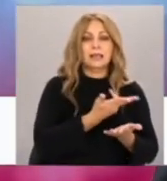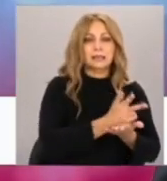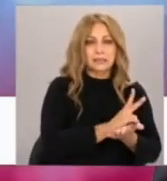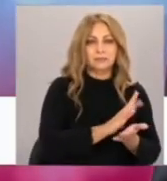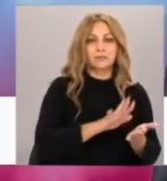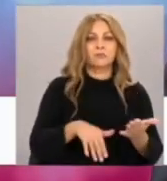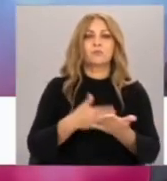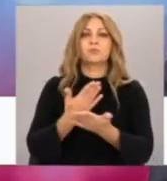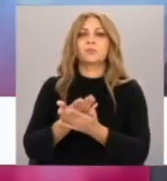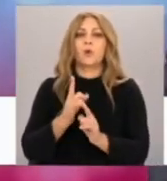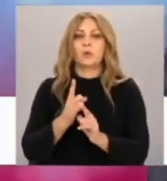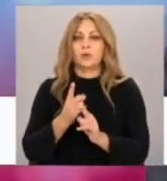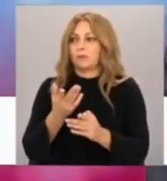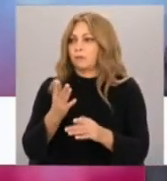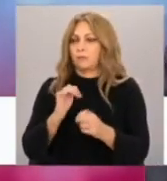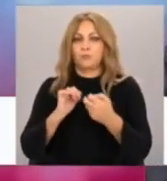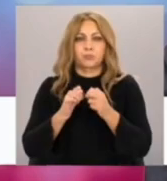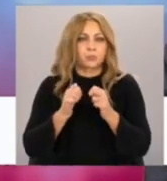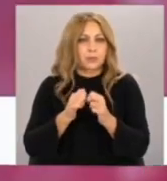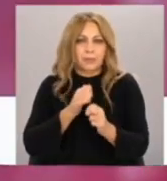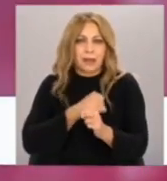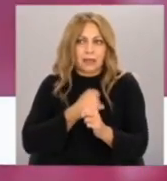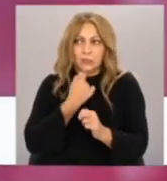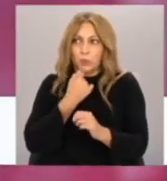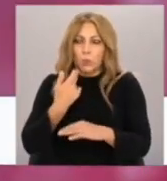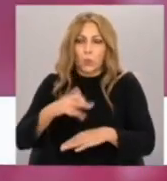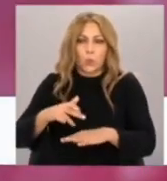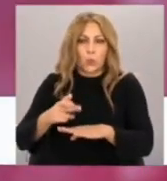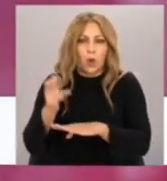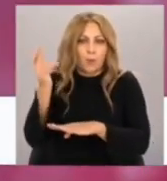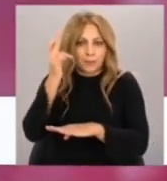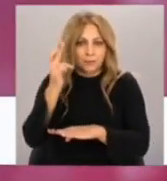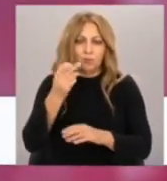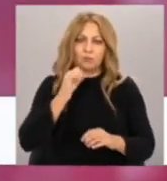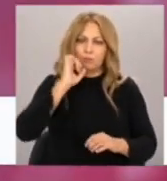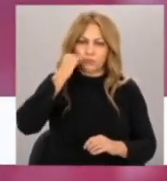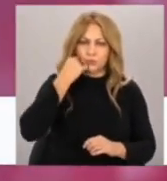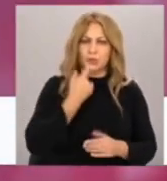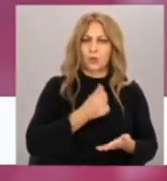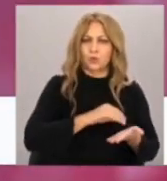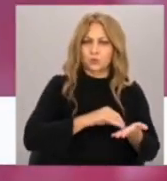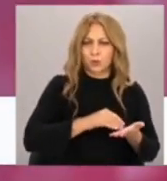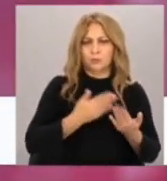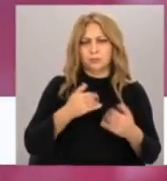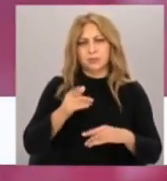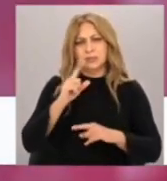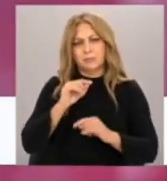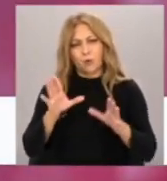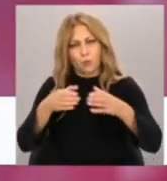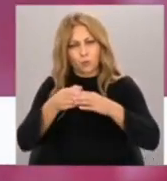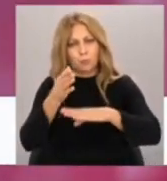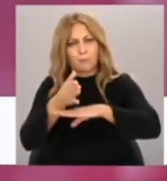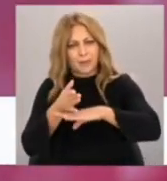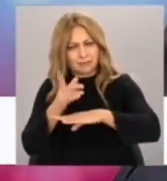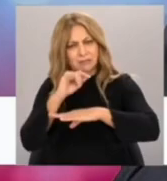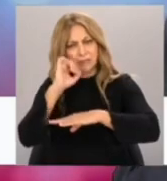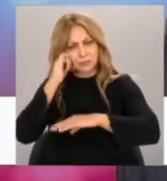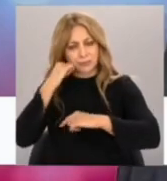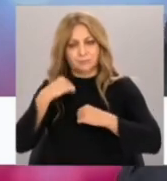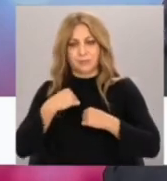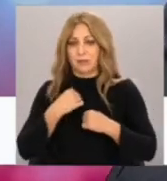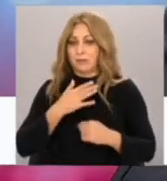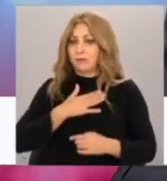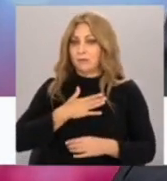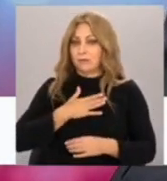tem para combater este problema que afeta naturalmente os mais pobres mas também a classe média eu nunca Portugal chega